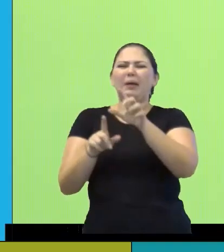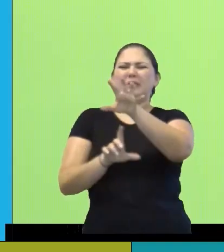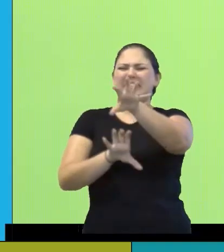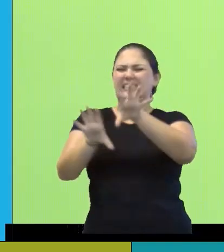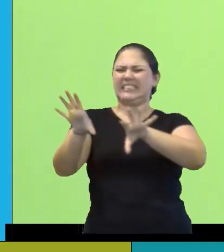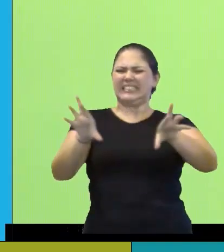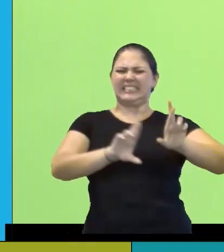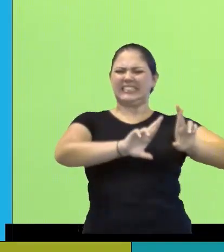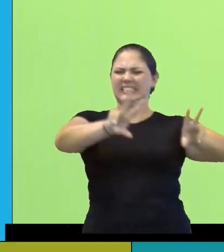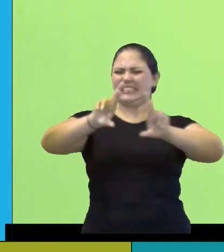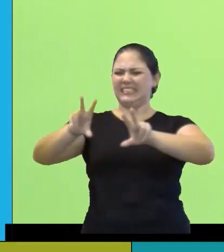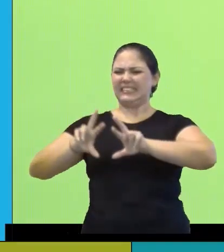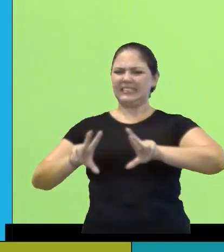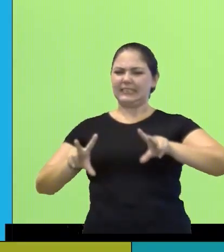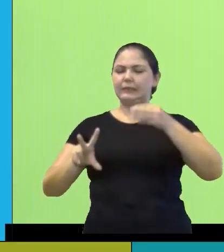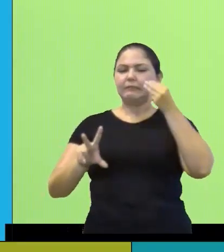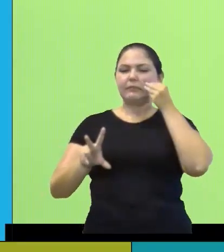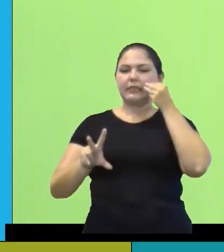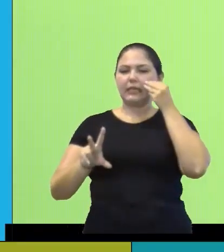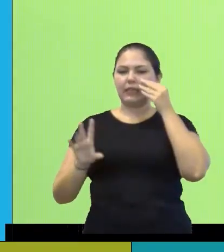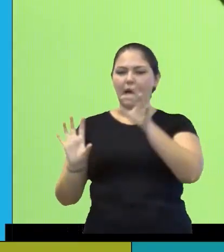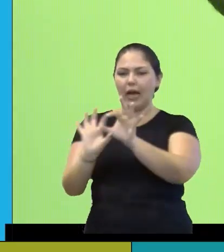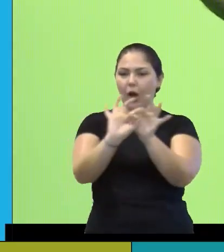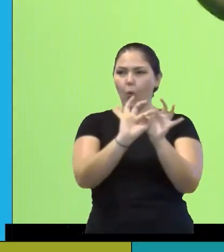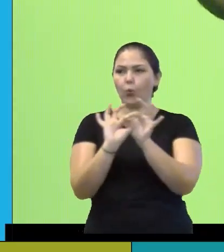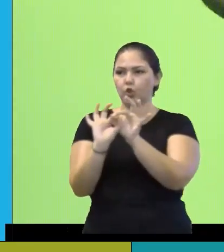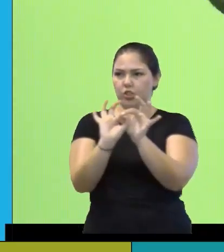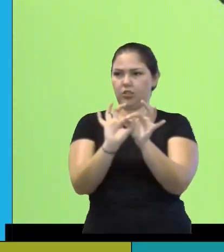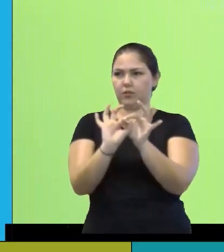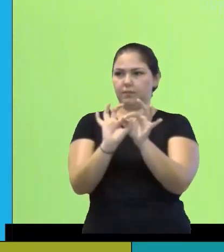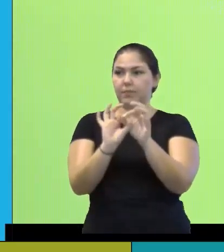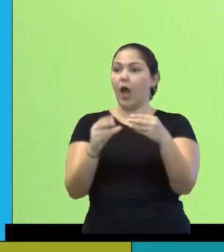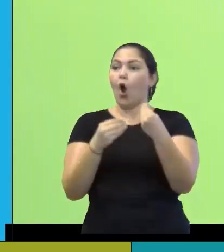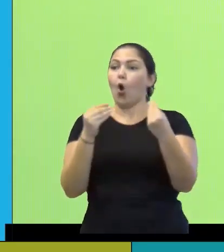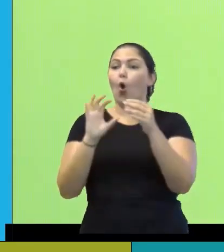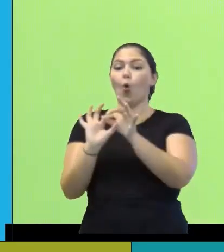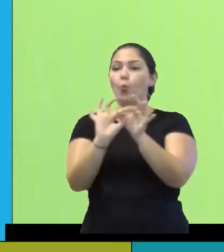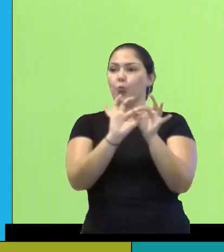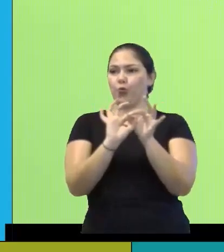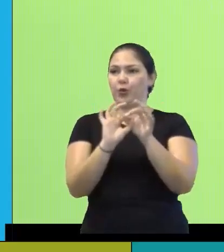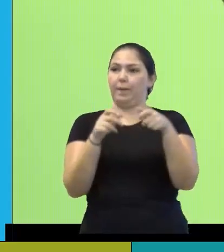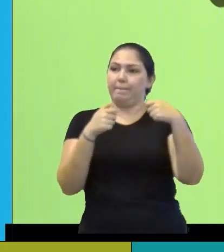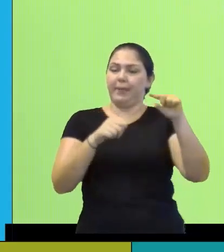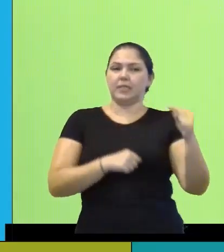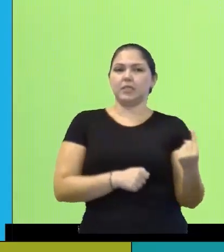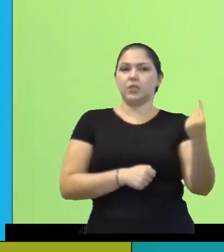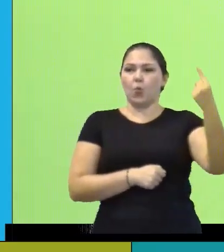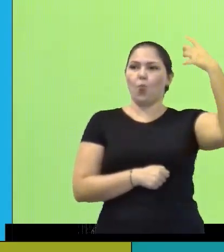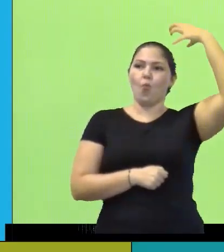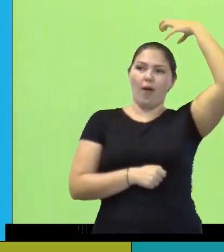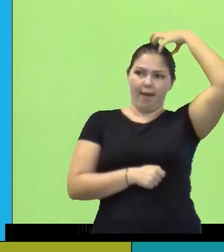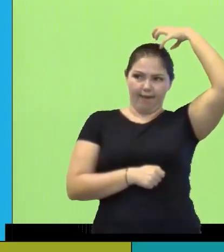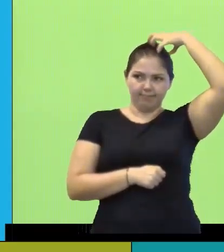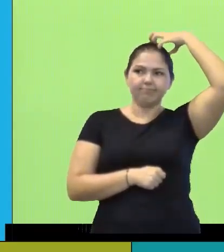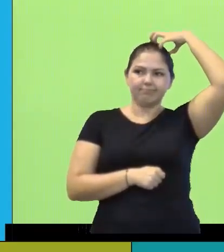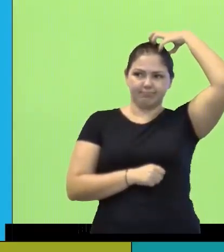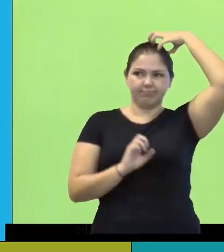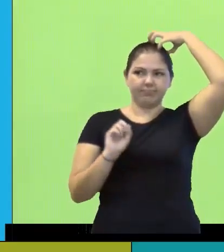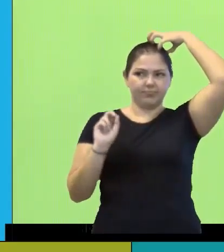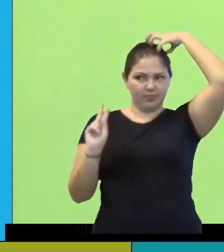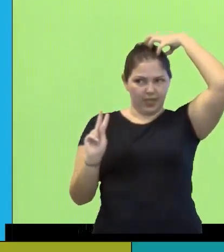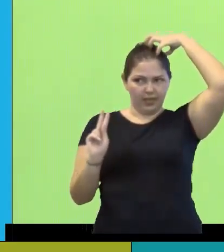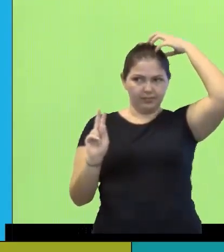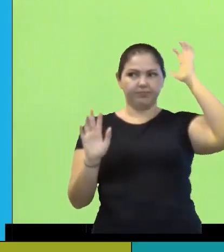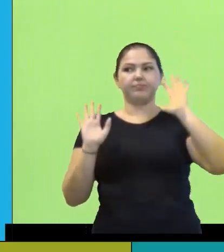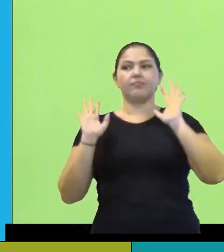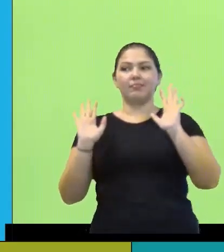isso? Sim ou não? Vocês entendem isso? Atenção, mais uma vez, Maquiavel,